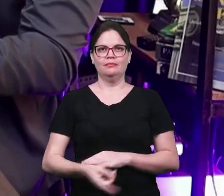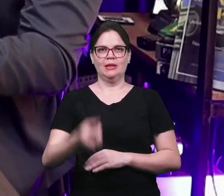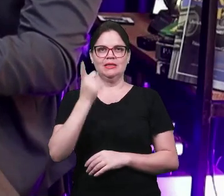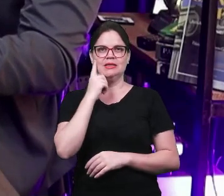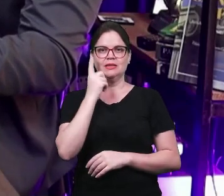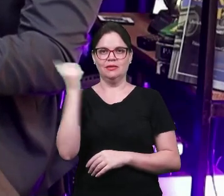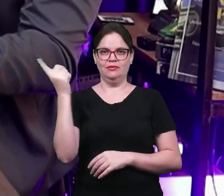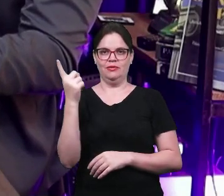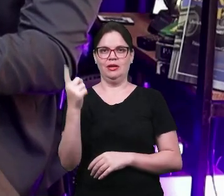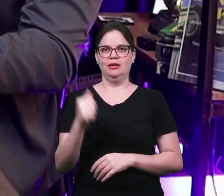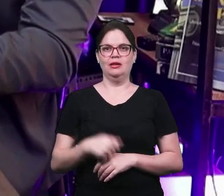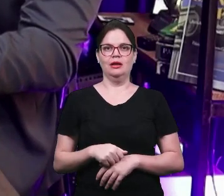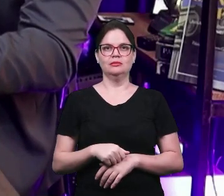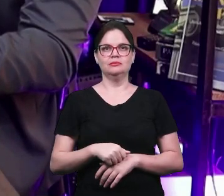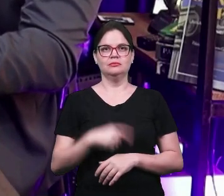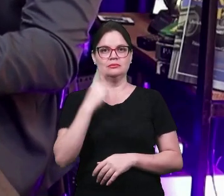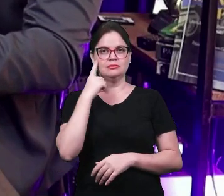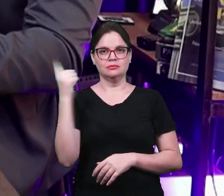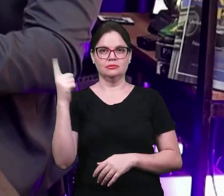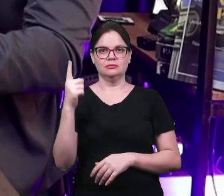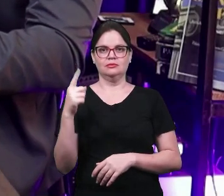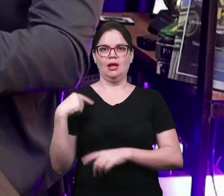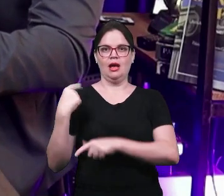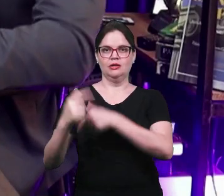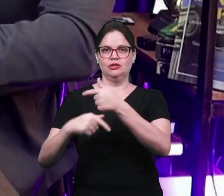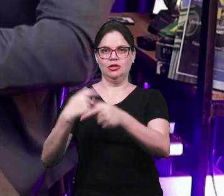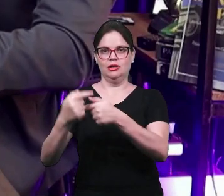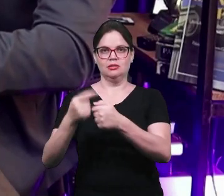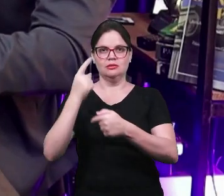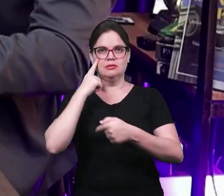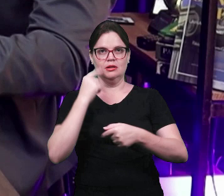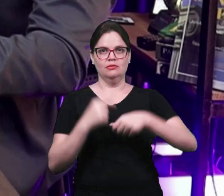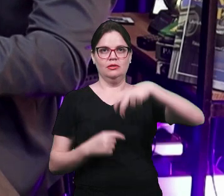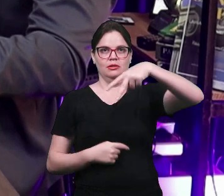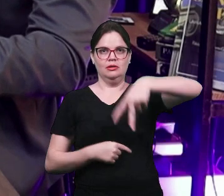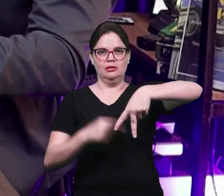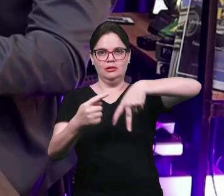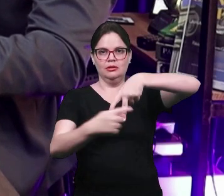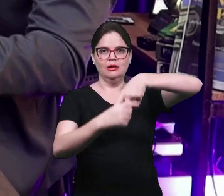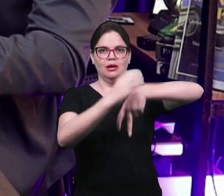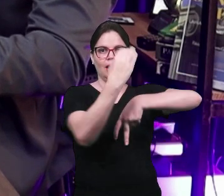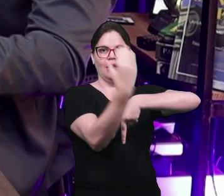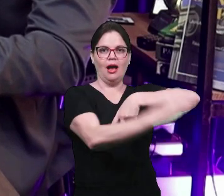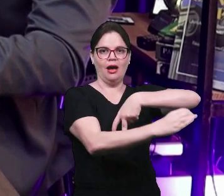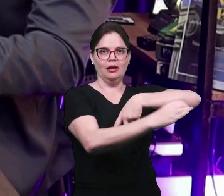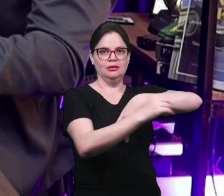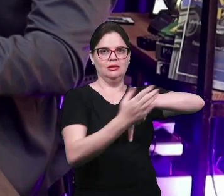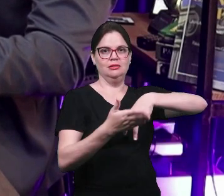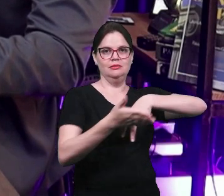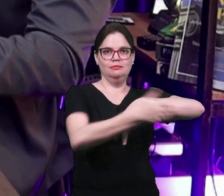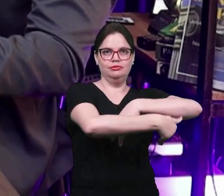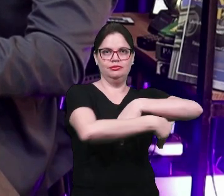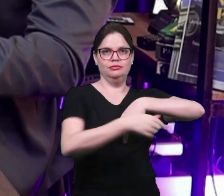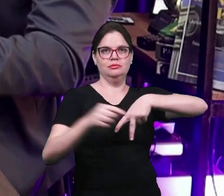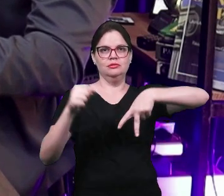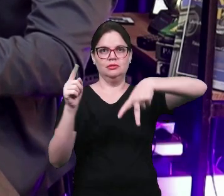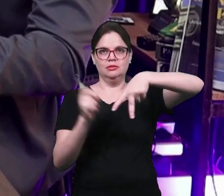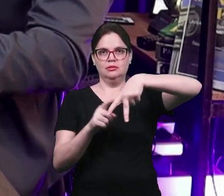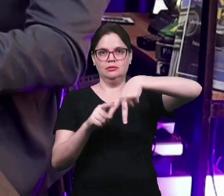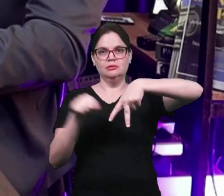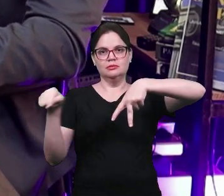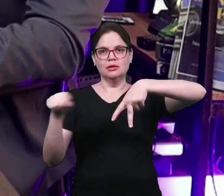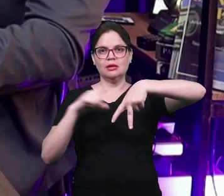duas linhagens aqui, né? Você colocou linhagem dos ímpios e dos justos, nós vamos ver que até que Caim,